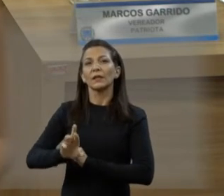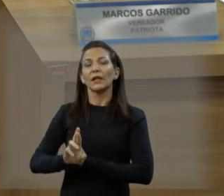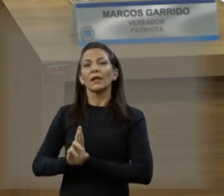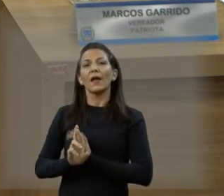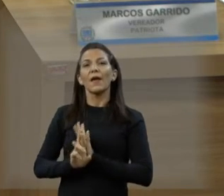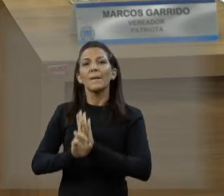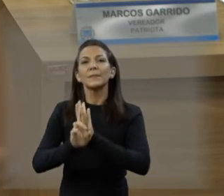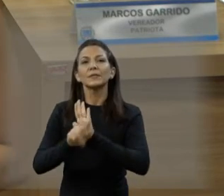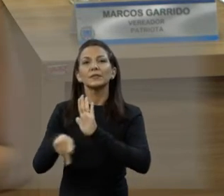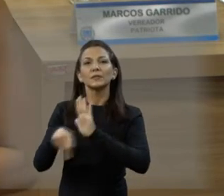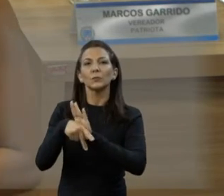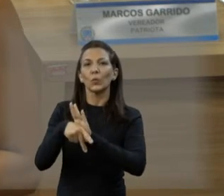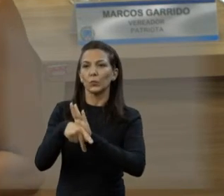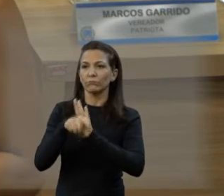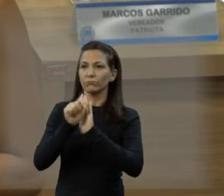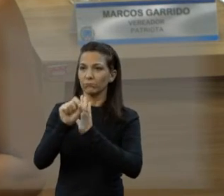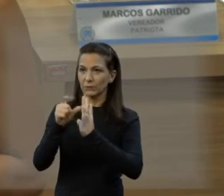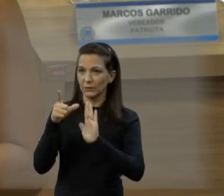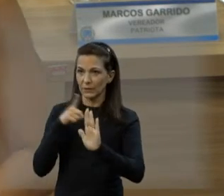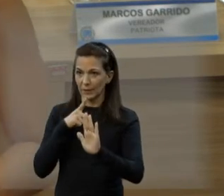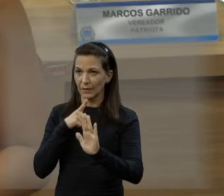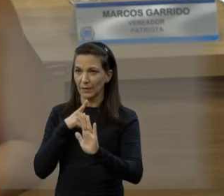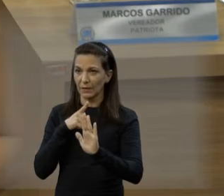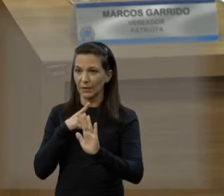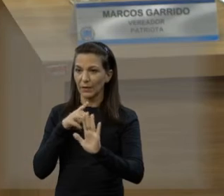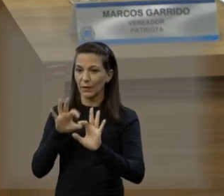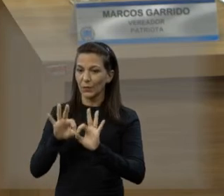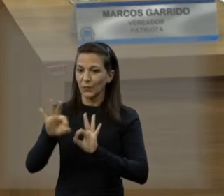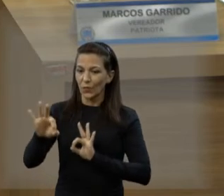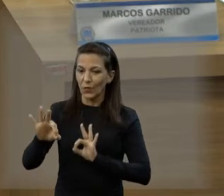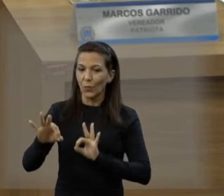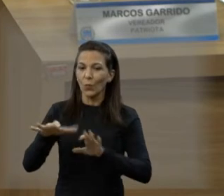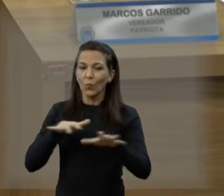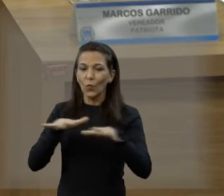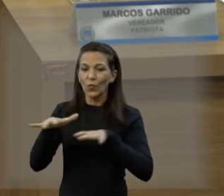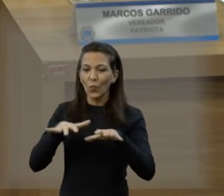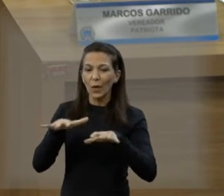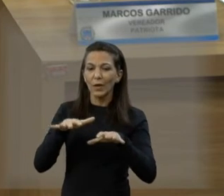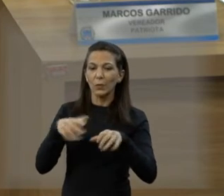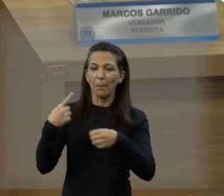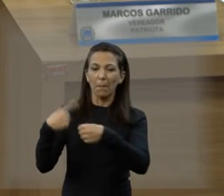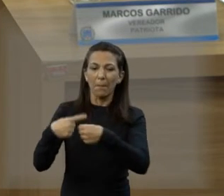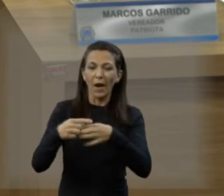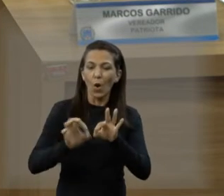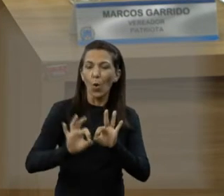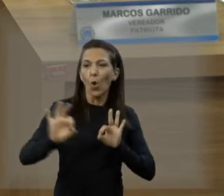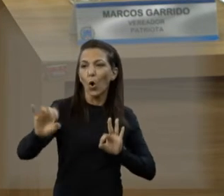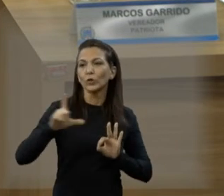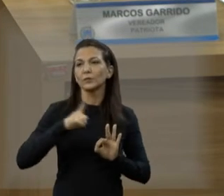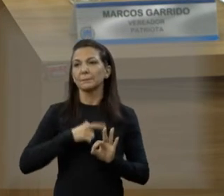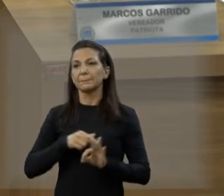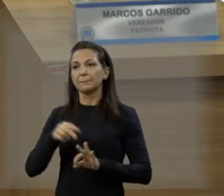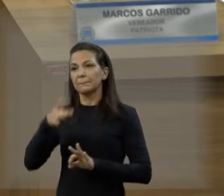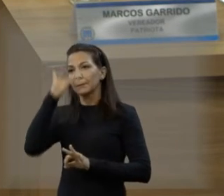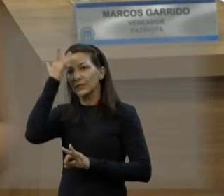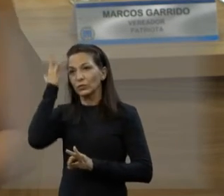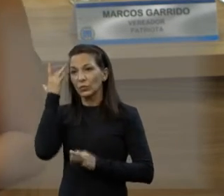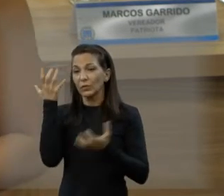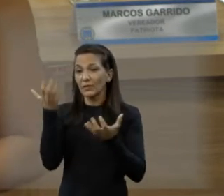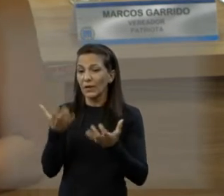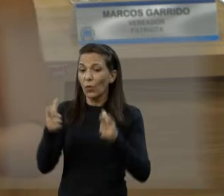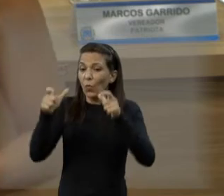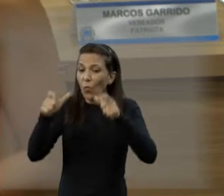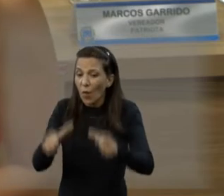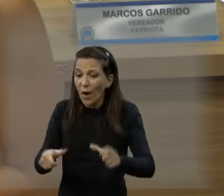representatividade o Lucas é da Periferia dos movimentos periféricos daqueles que urgem por ter um